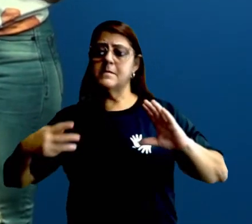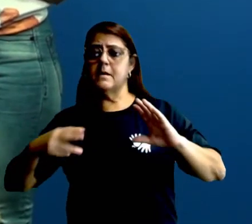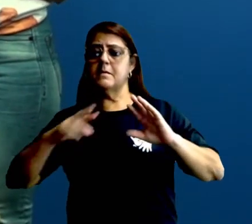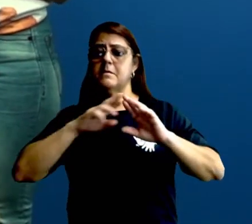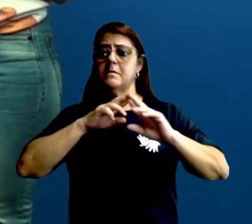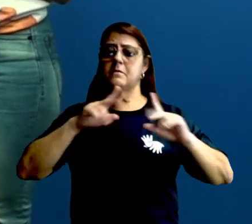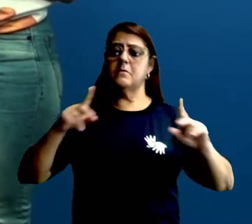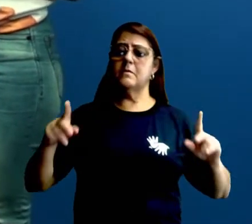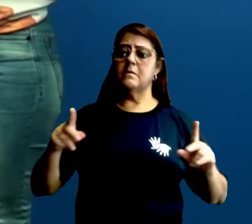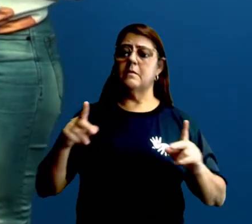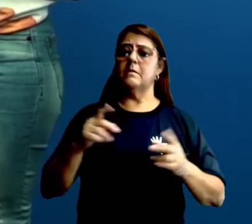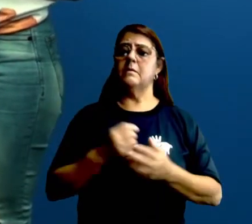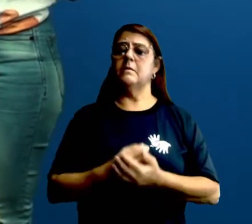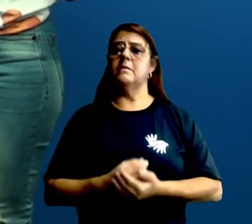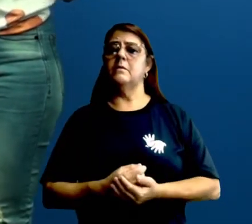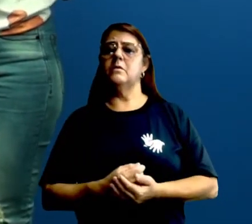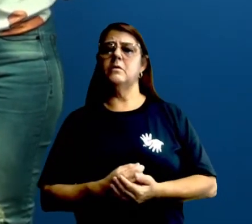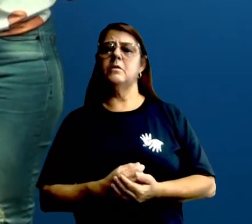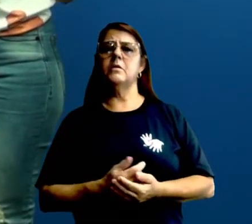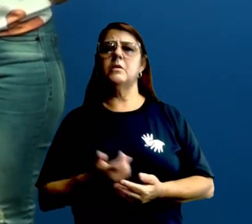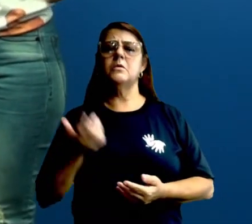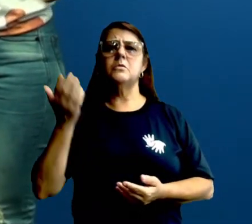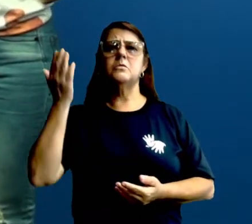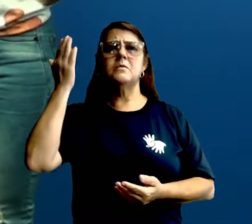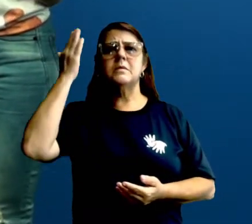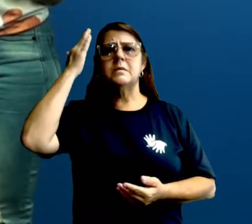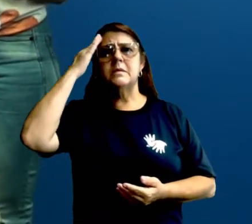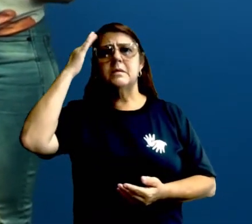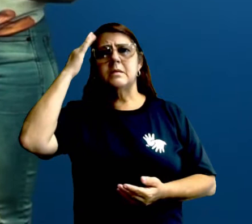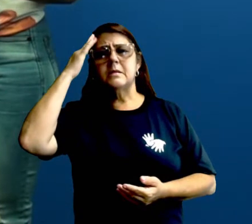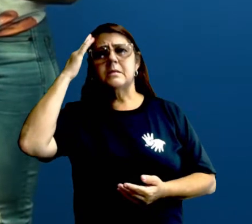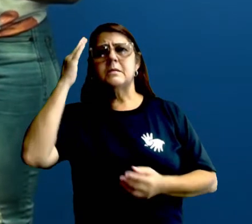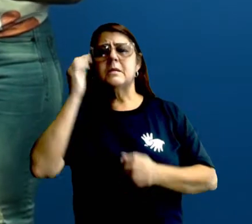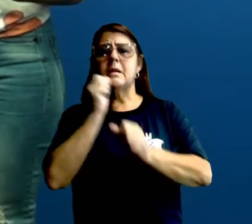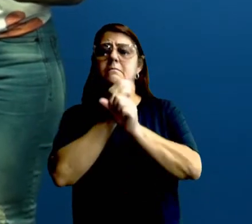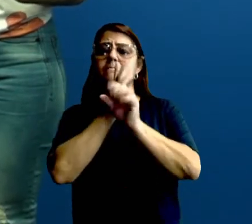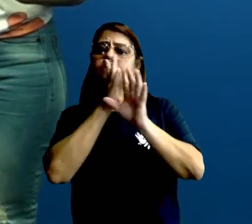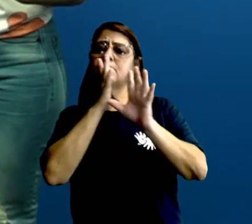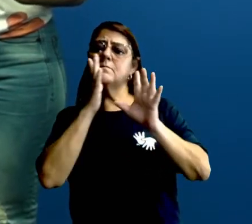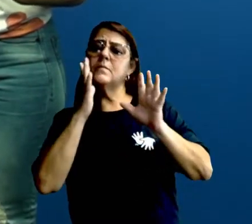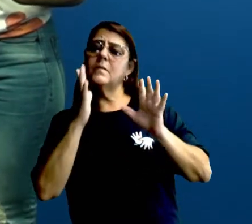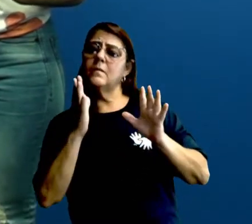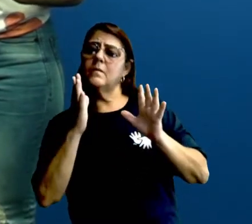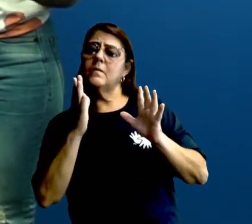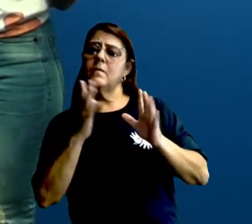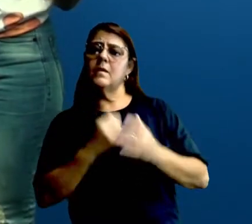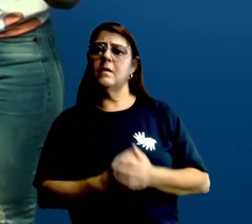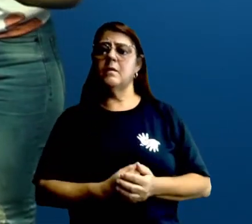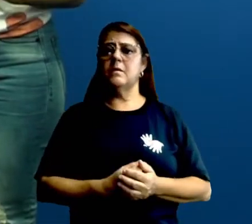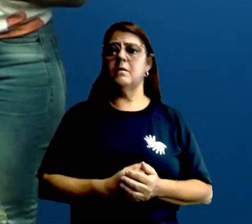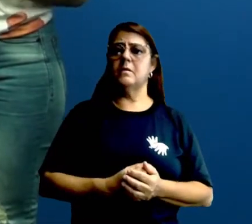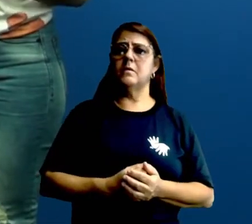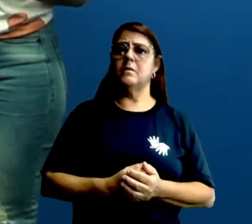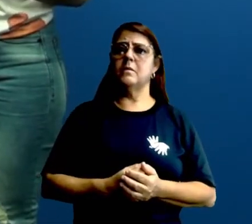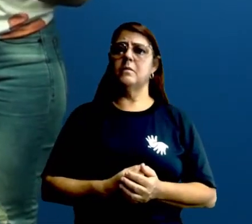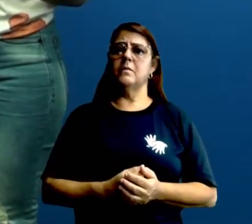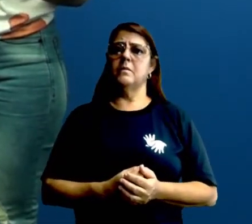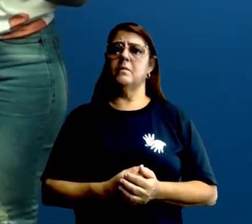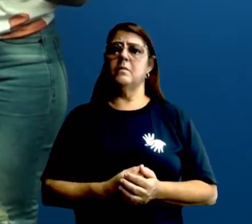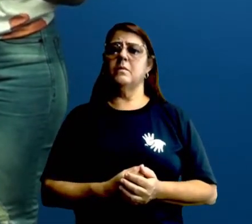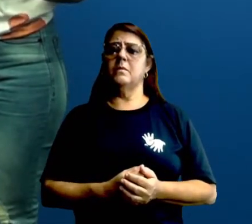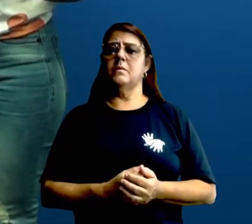caracterizada de diferentes formas e que nos leva a compreender as formas